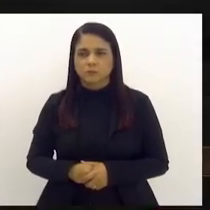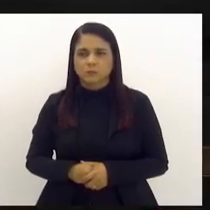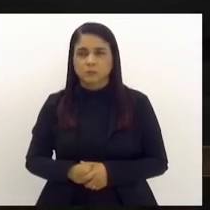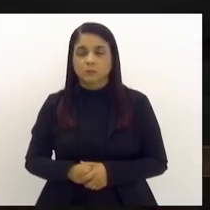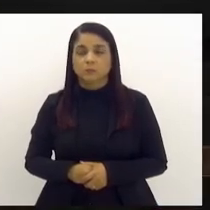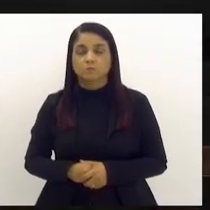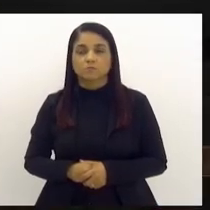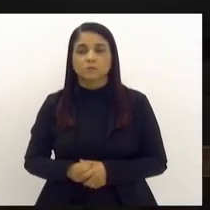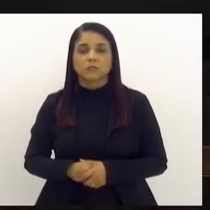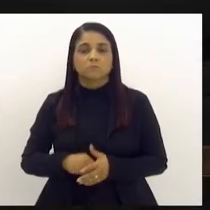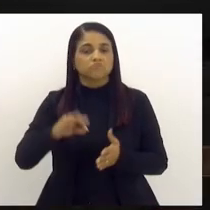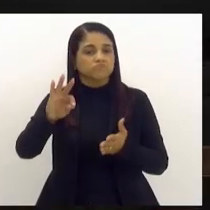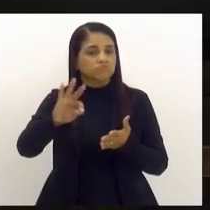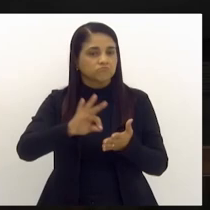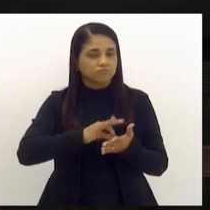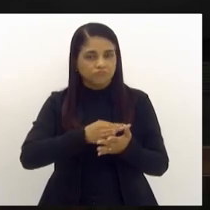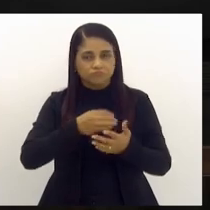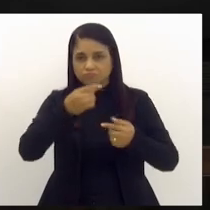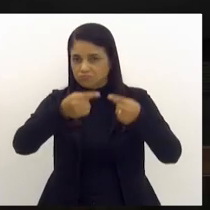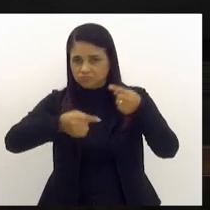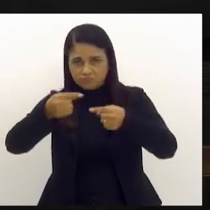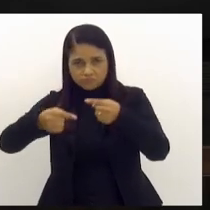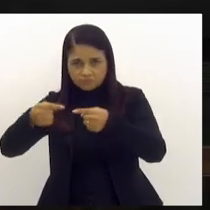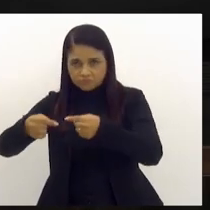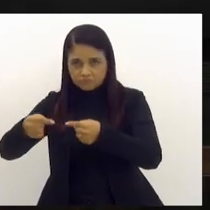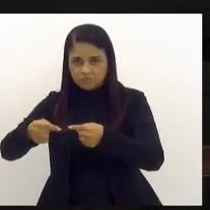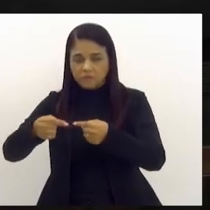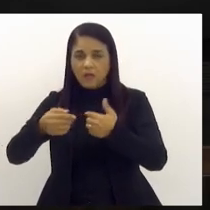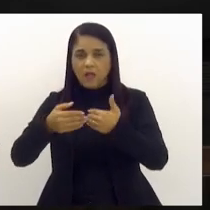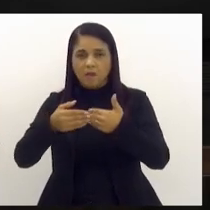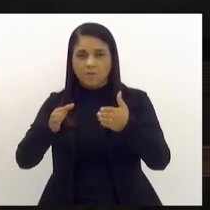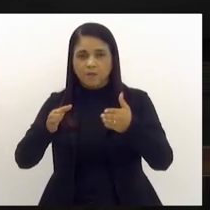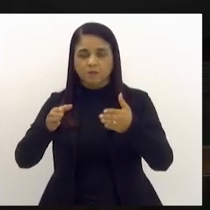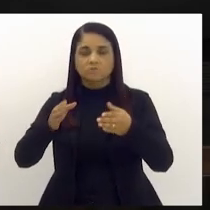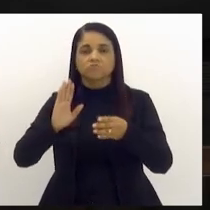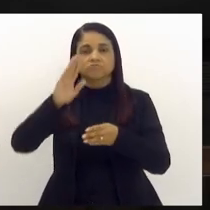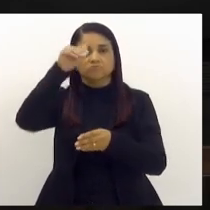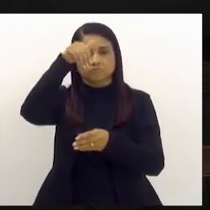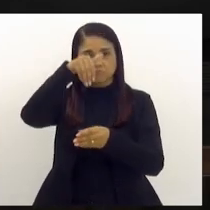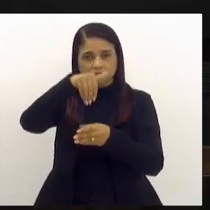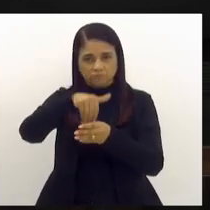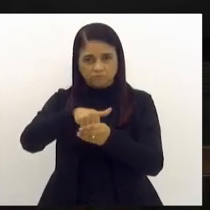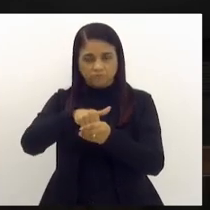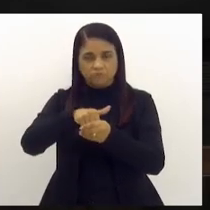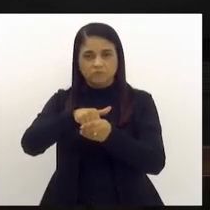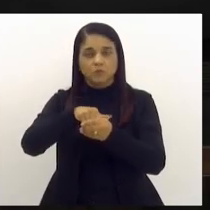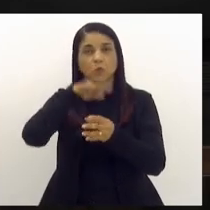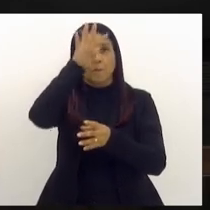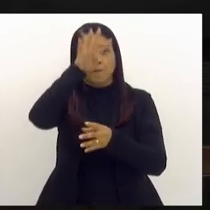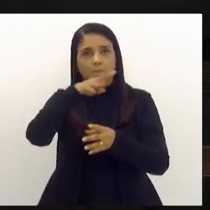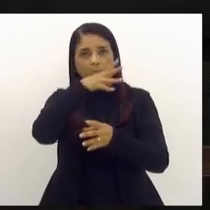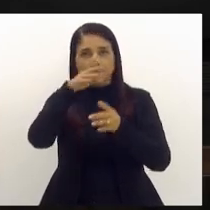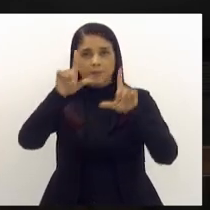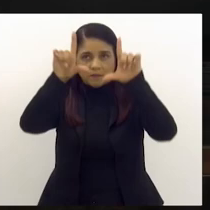Não havendo mais quem queira discutir, está aberto o processo de votação no painel.